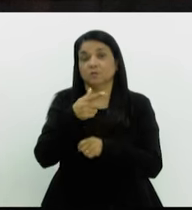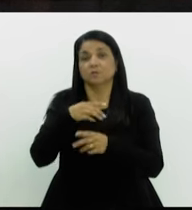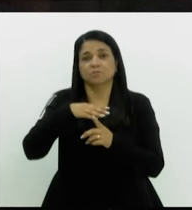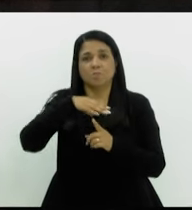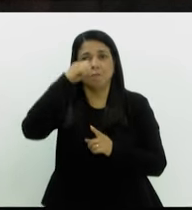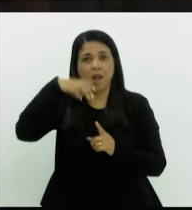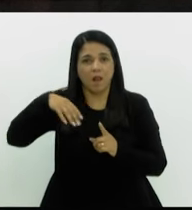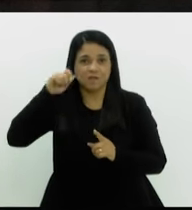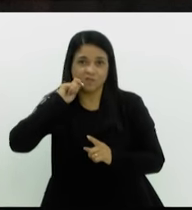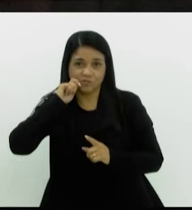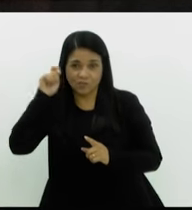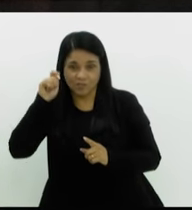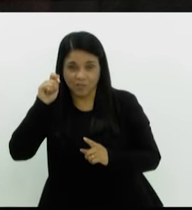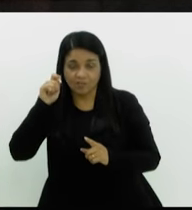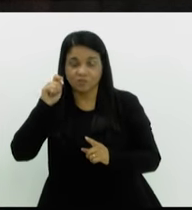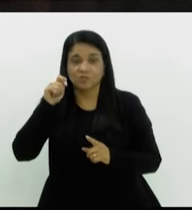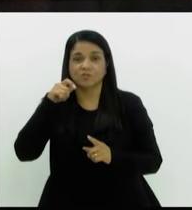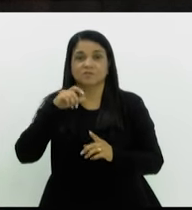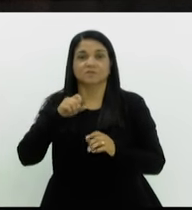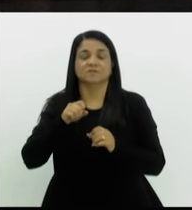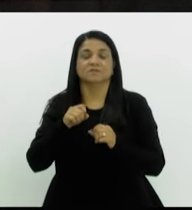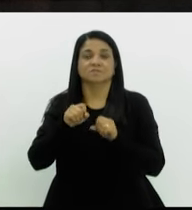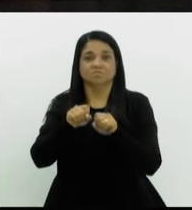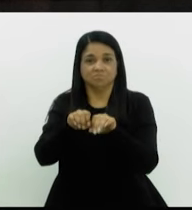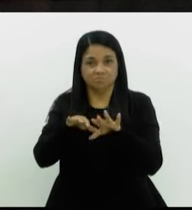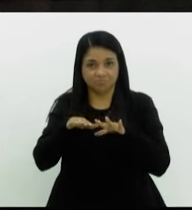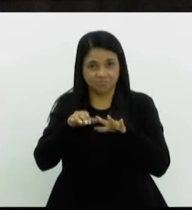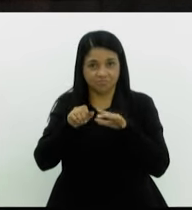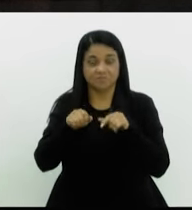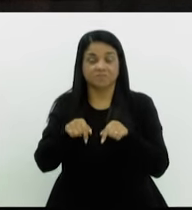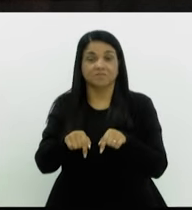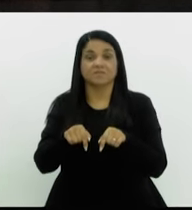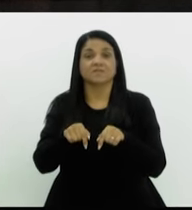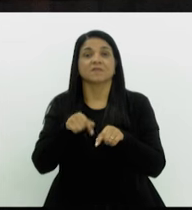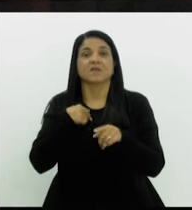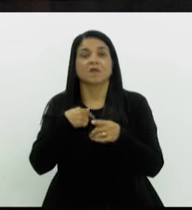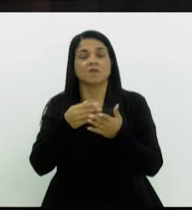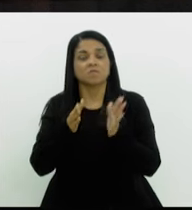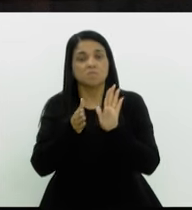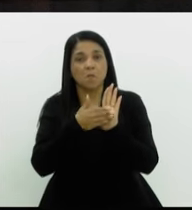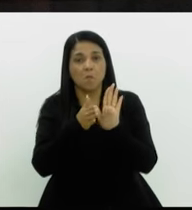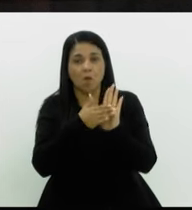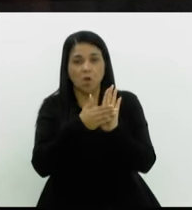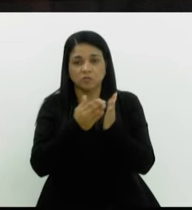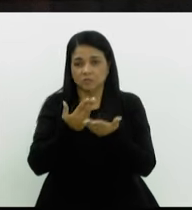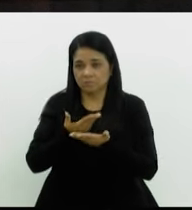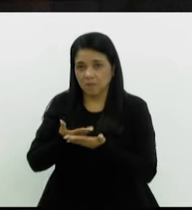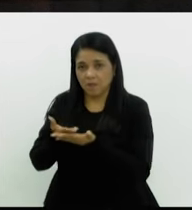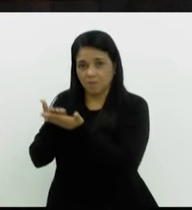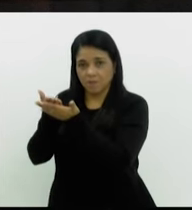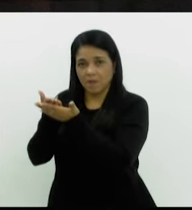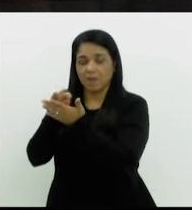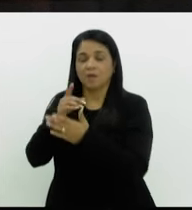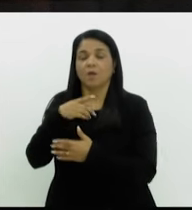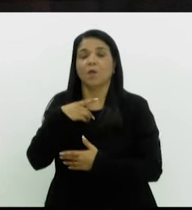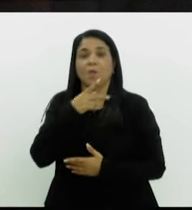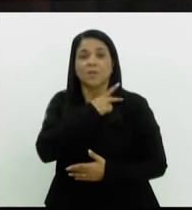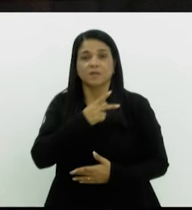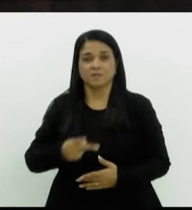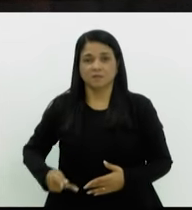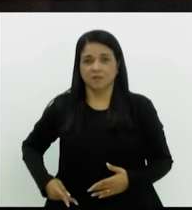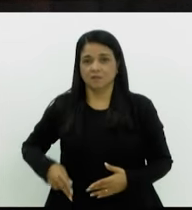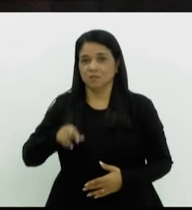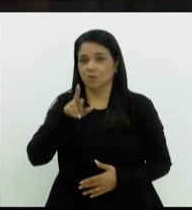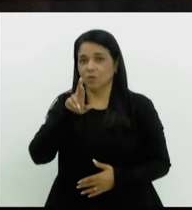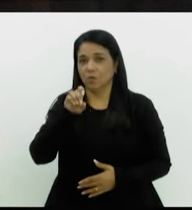Tiradentes, mencionei na minha fala a proposta que encaminhei ao nosso presidente Rodrigo Bacelar,